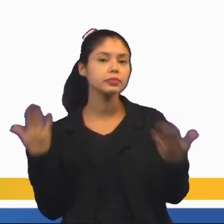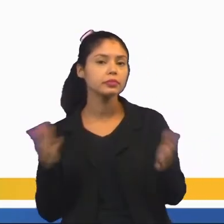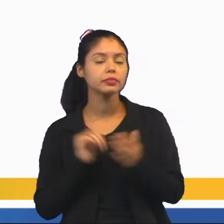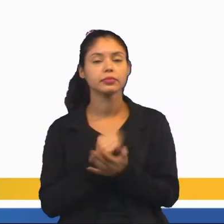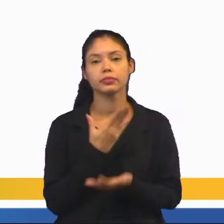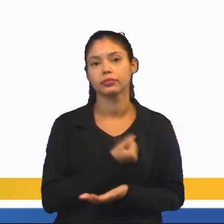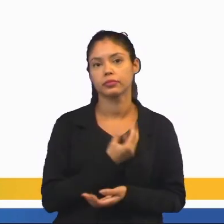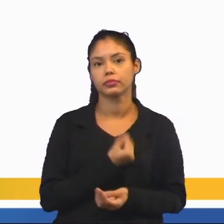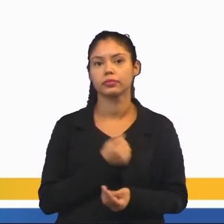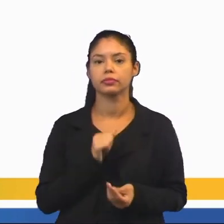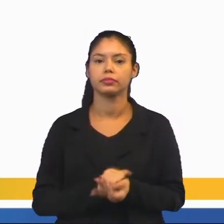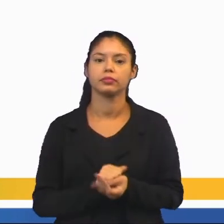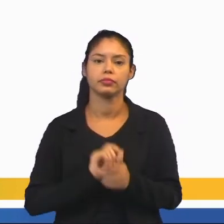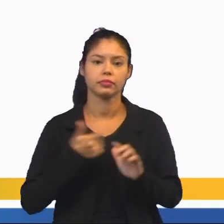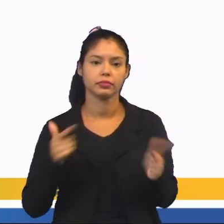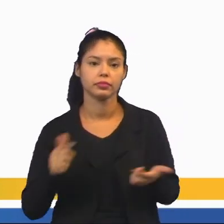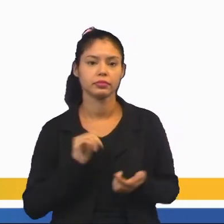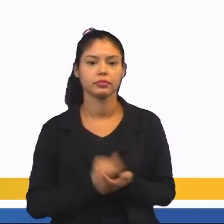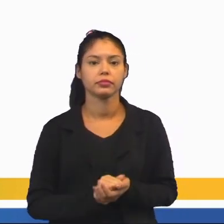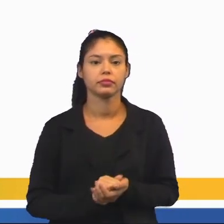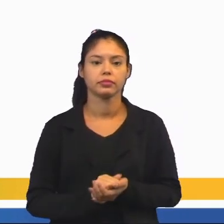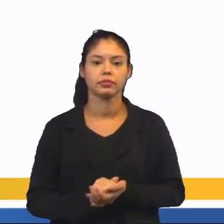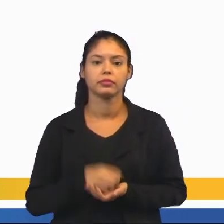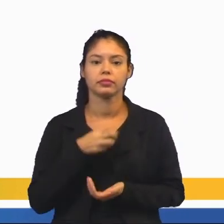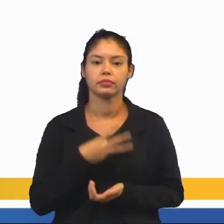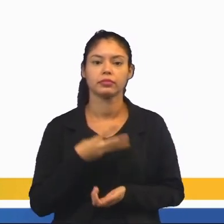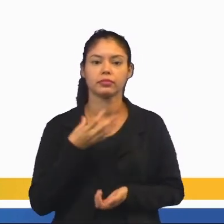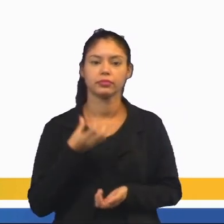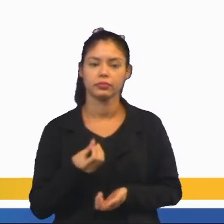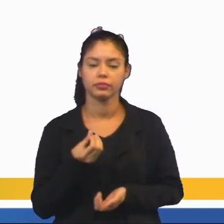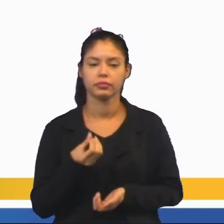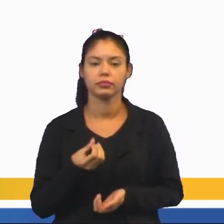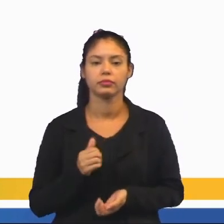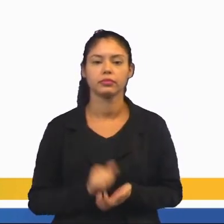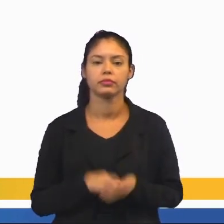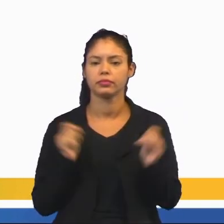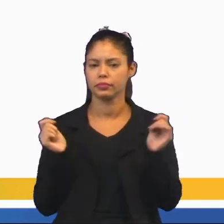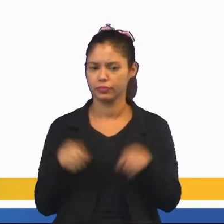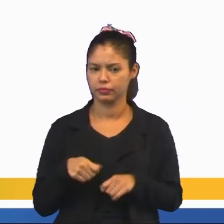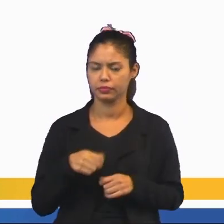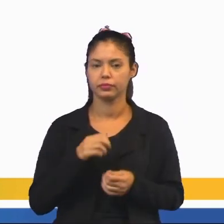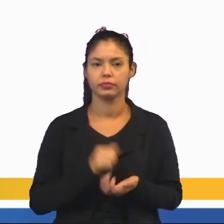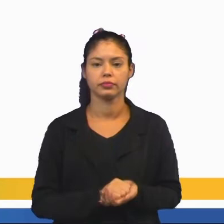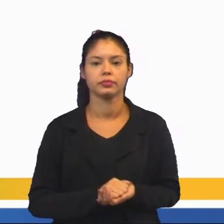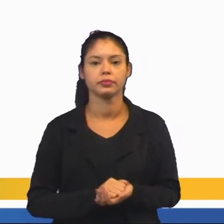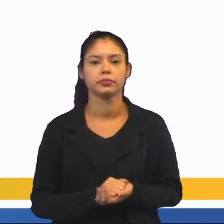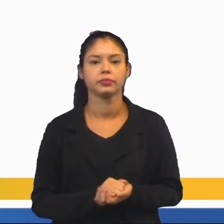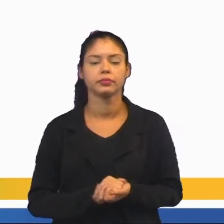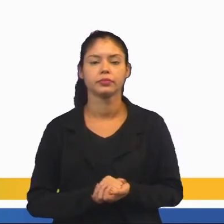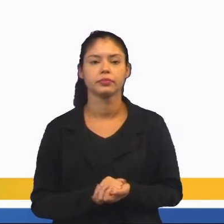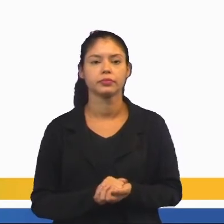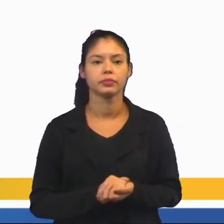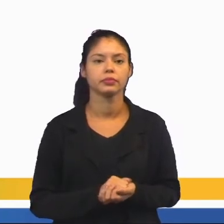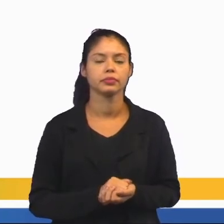Então, o número, né, números maiores que 300 são 36 possibilidades.